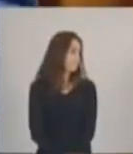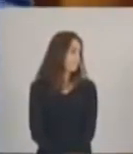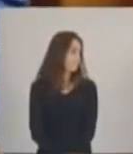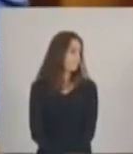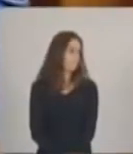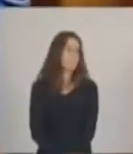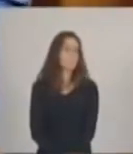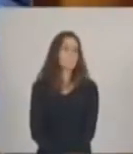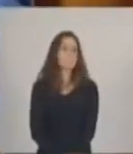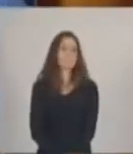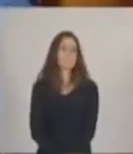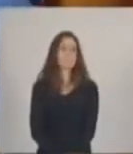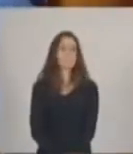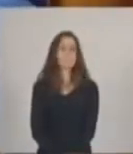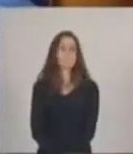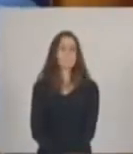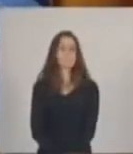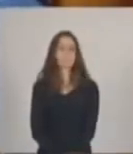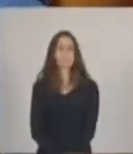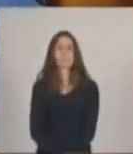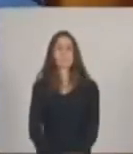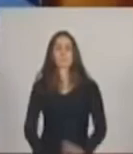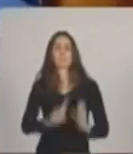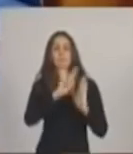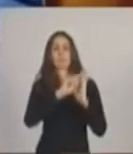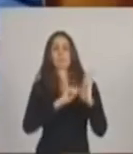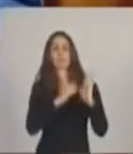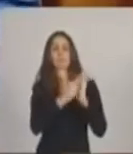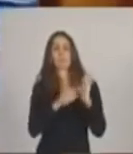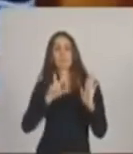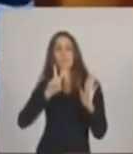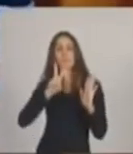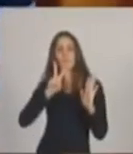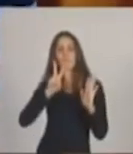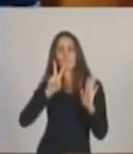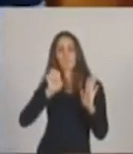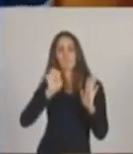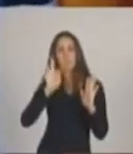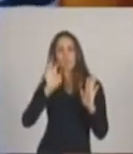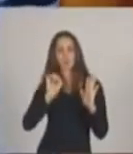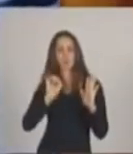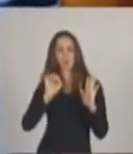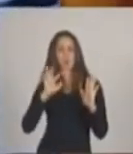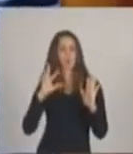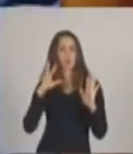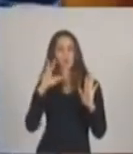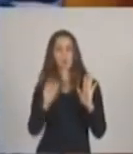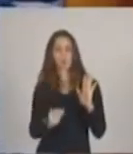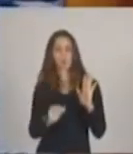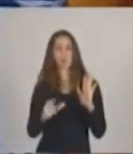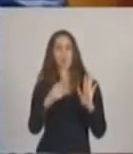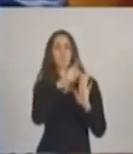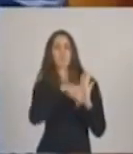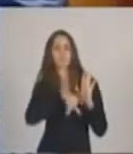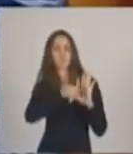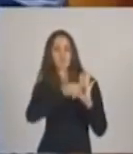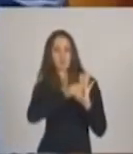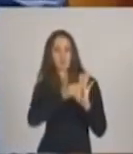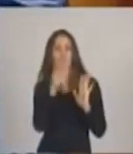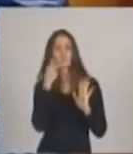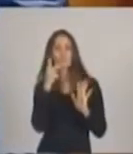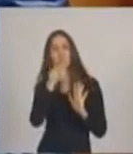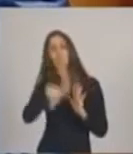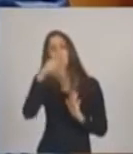Esse é o veto total referente ao autógrafo de lei número 9/2021, que estabelece que o consumidor